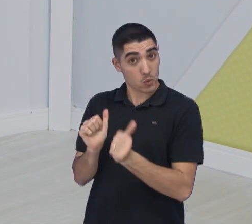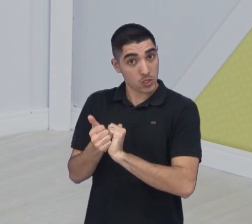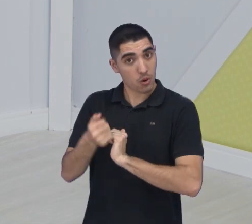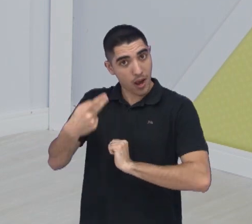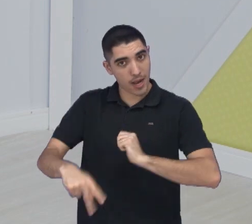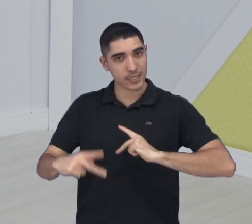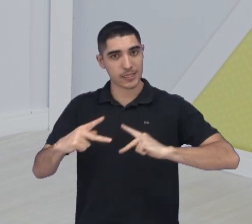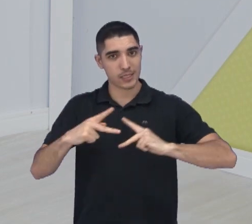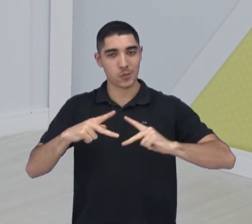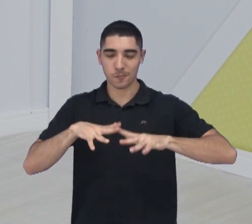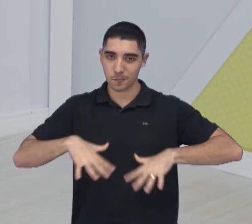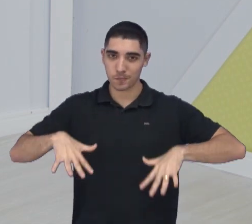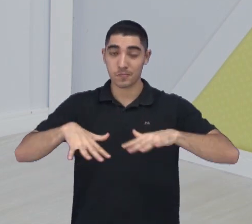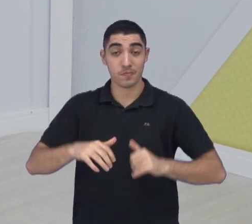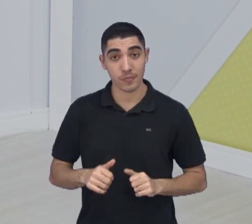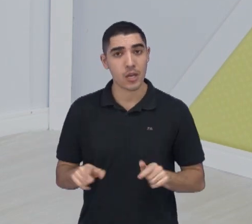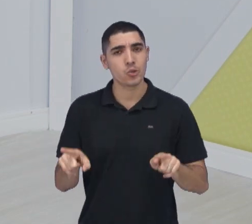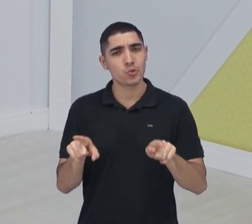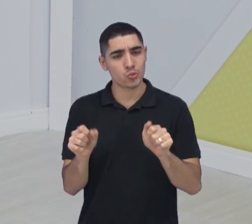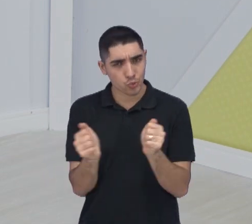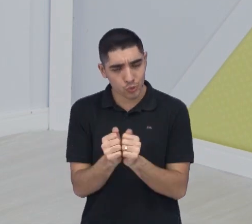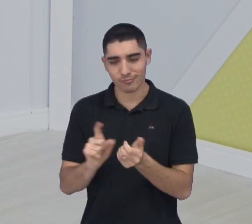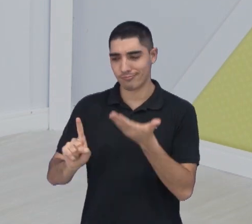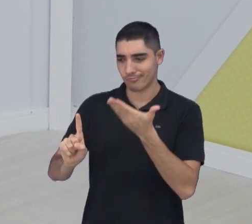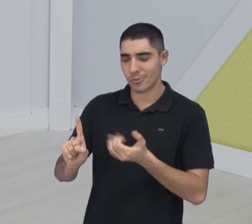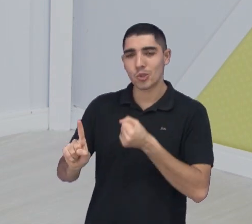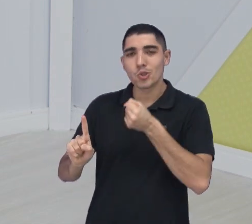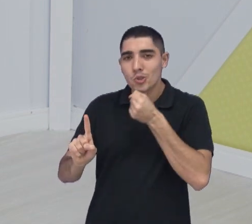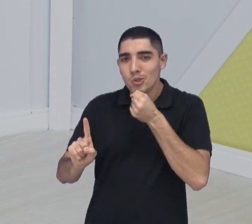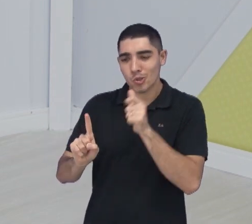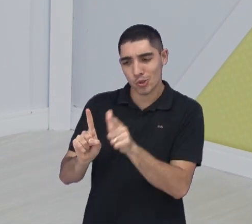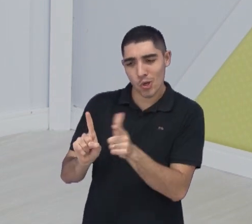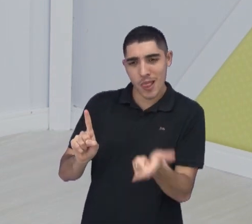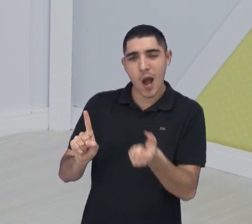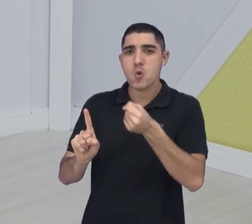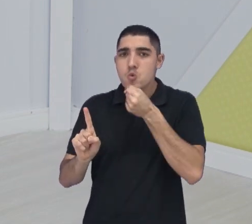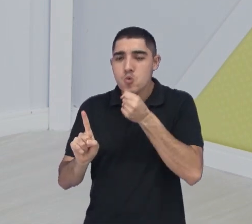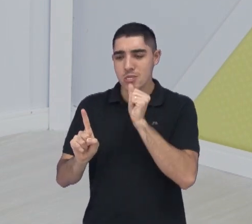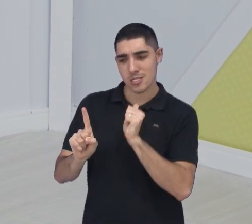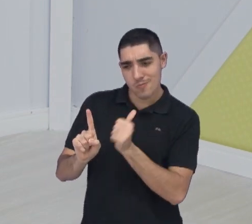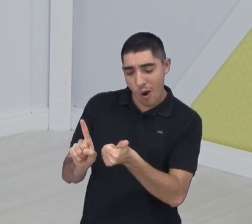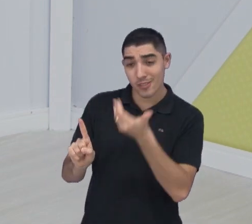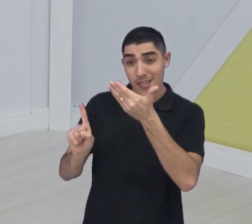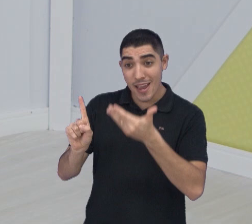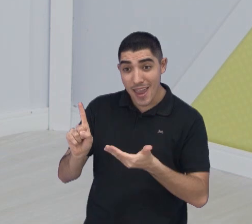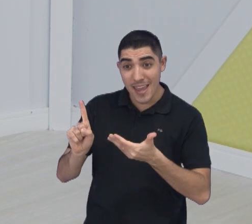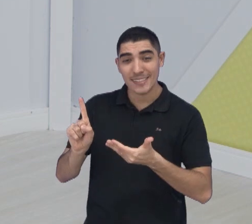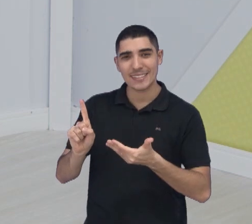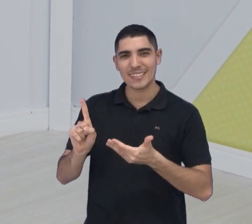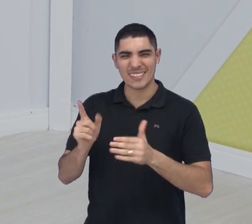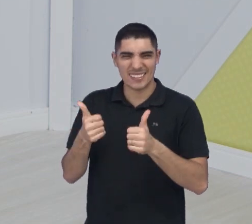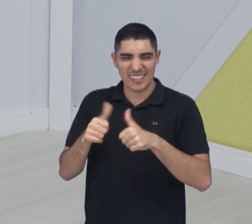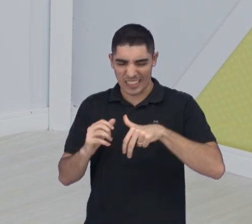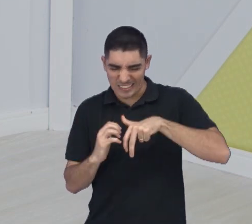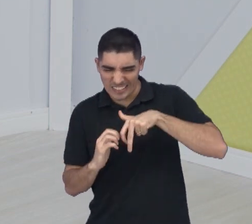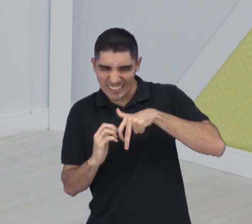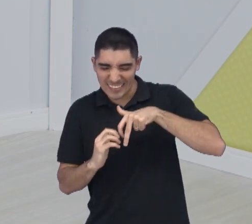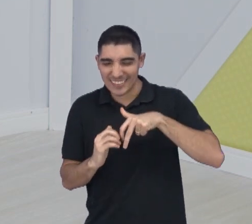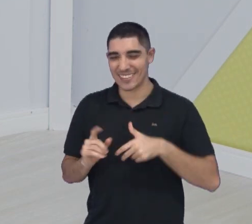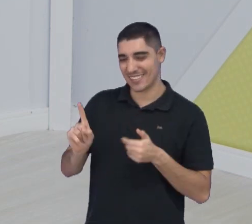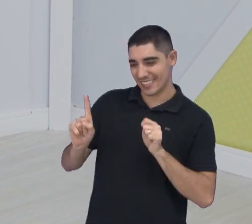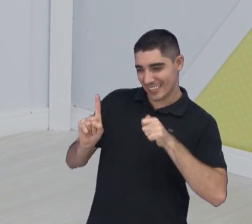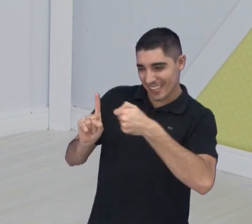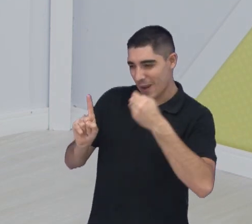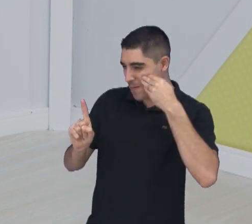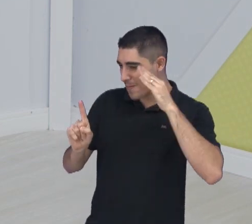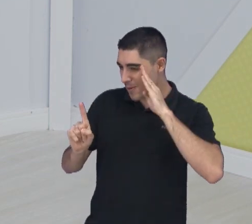esporte aqui da nossa cidade. Aqui comigo ele, jornalista, repórter esportivo, coçando a perna, o nosso querido Bruno